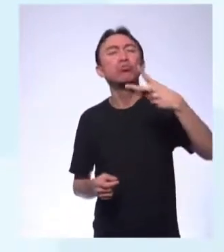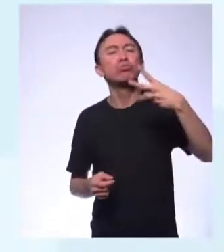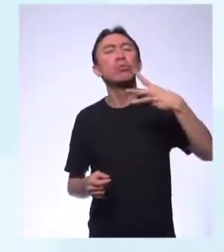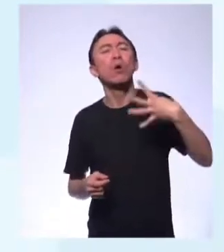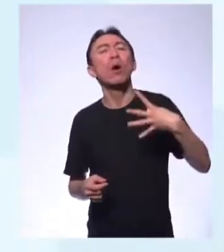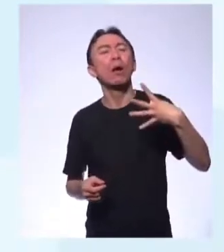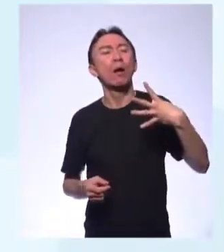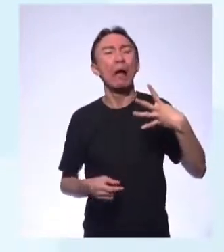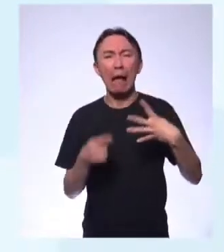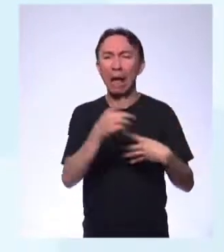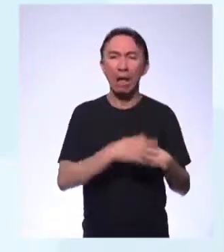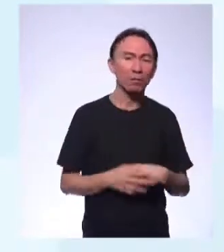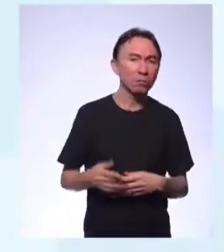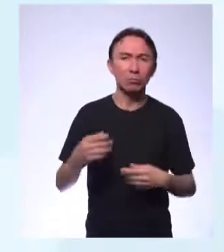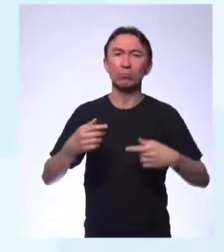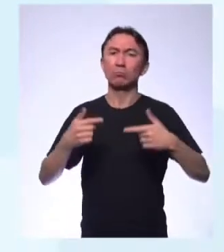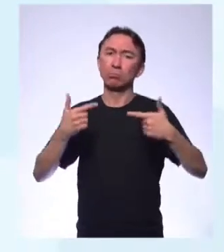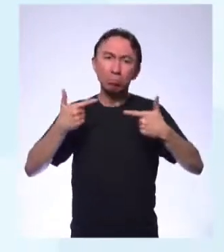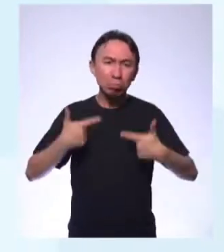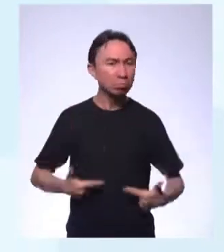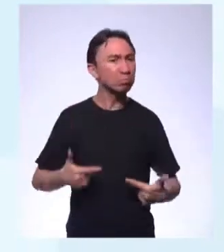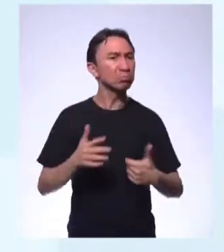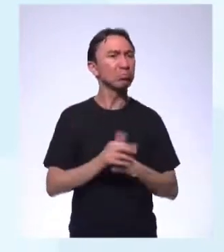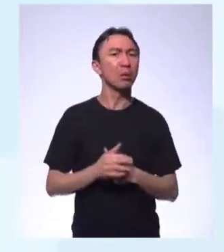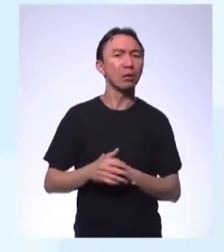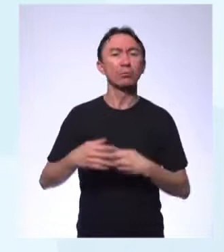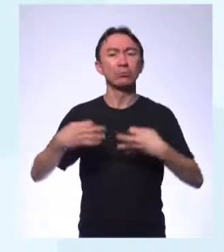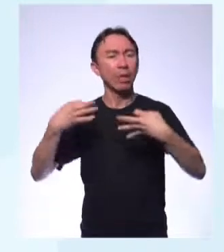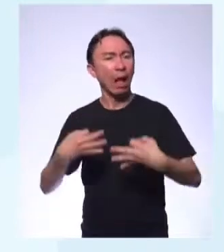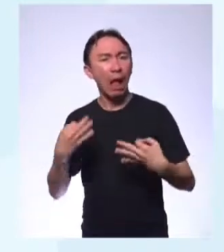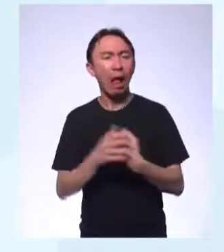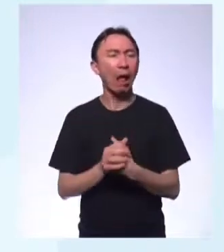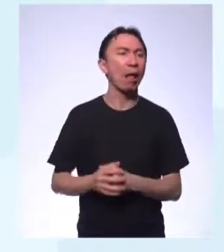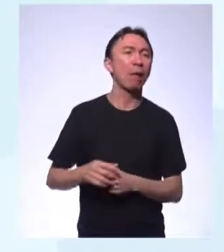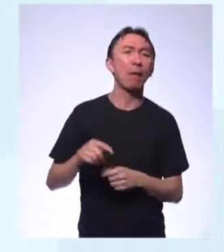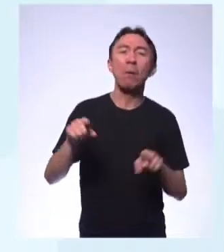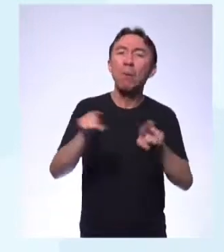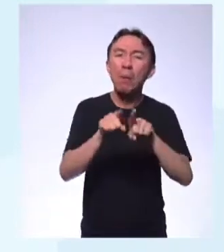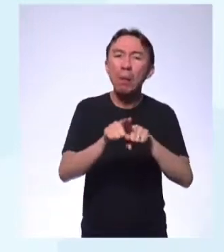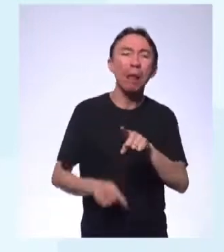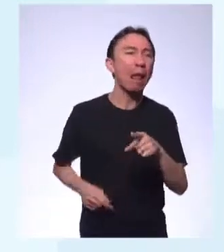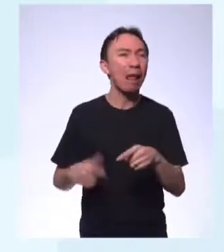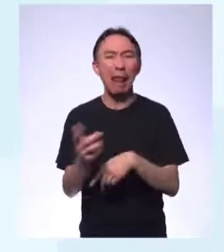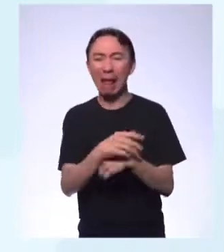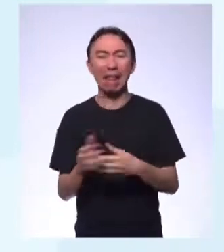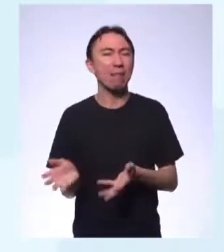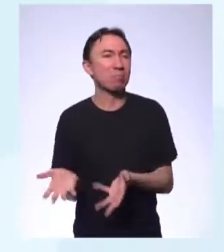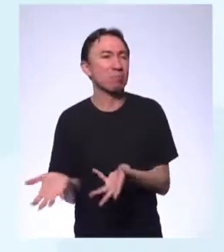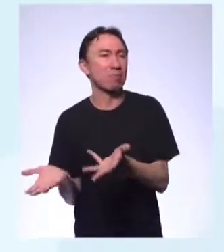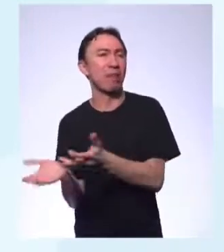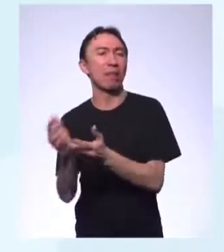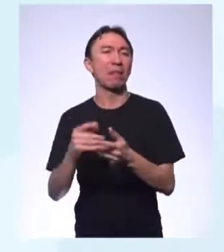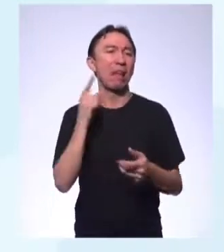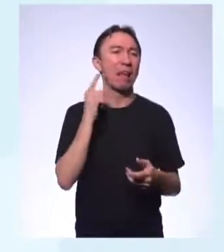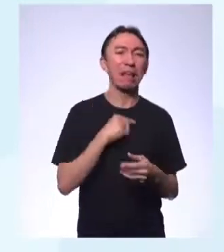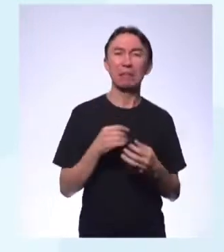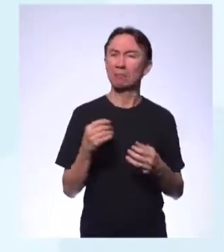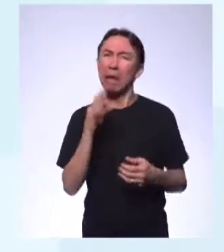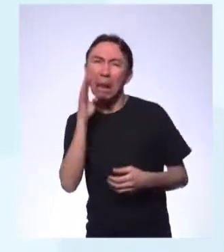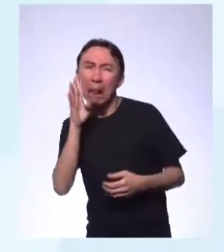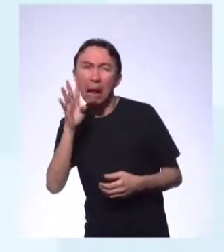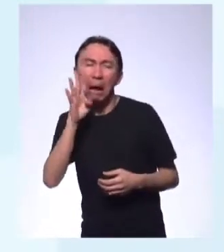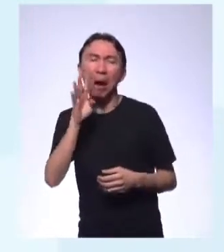Imparcial, tendenciosa, interessante, completa. E justifica a E resposta. justifique a